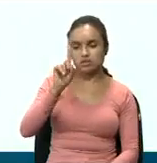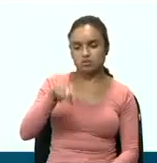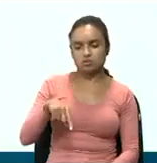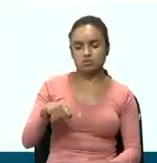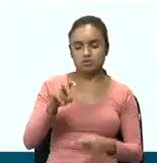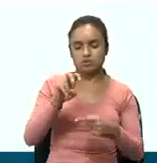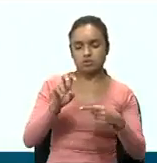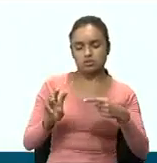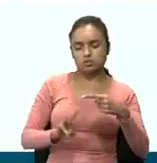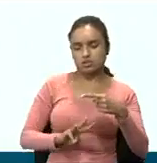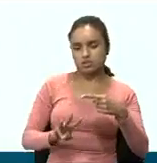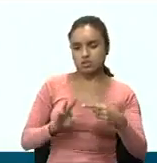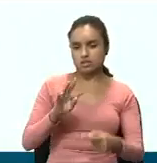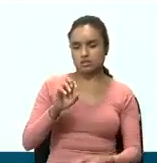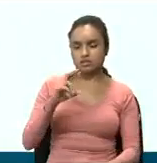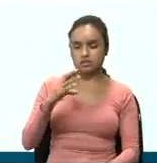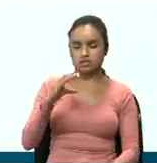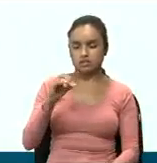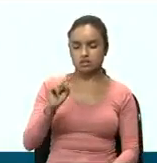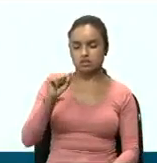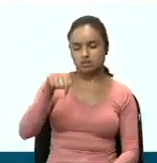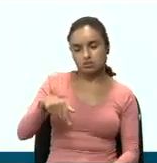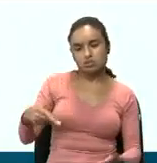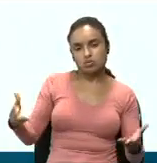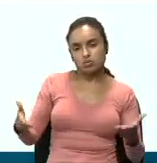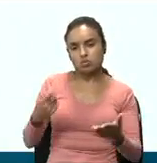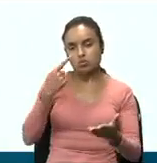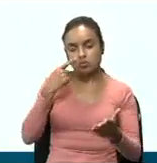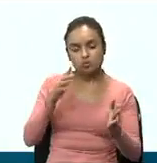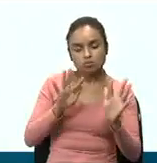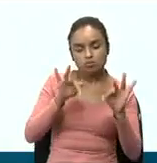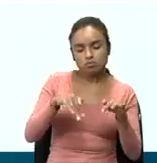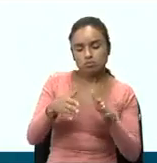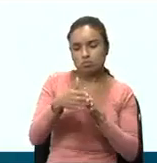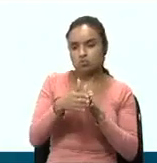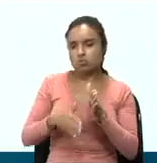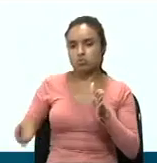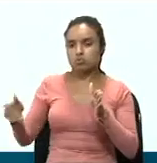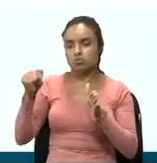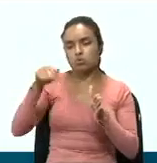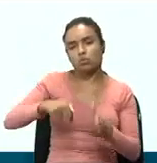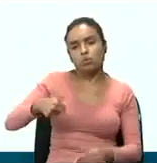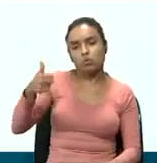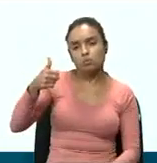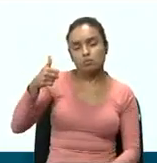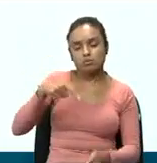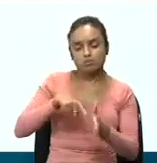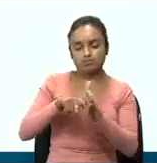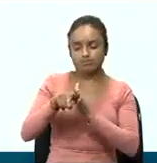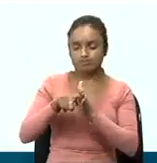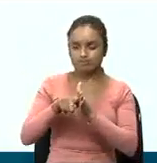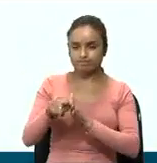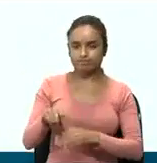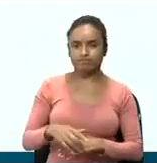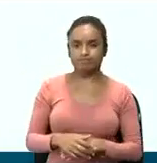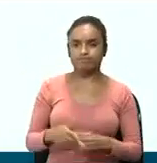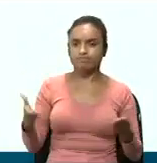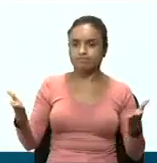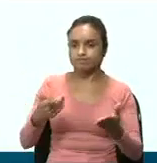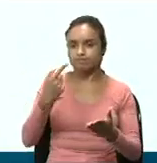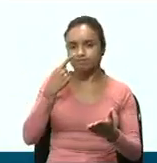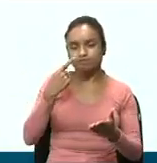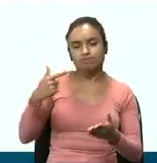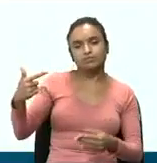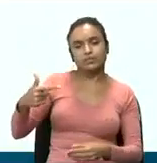5/3. Ok? Dessa forma, então, nós finalizamos essa primeira questão. Vamos para a